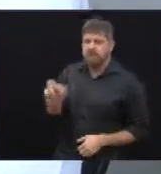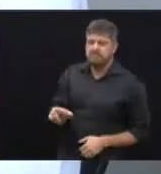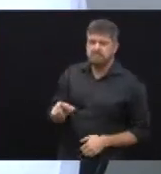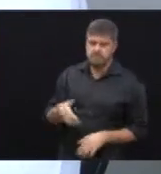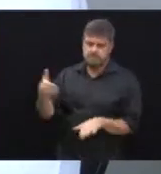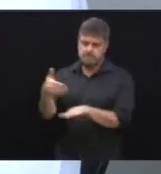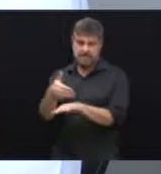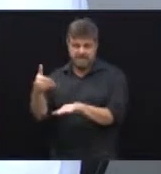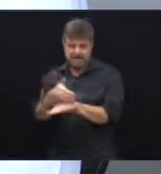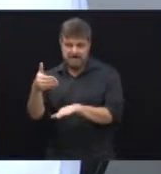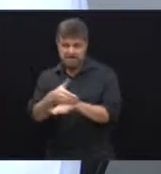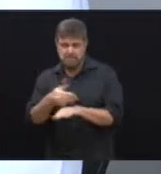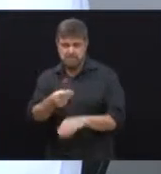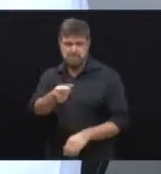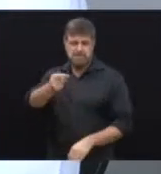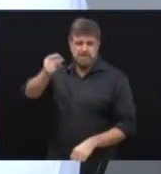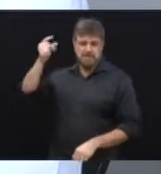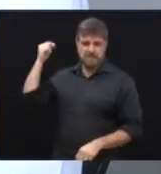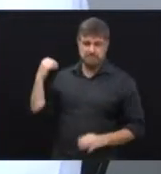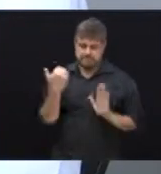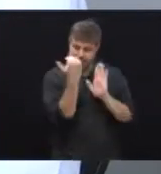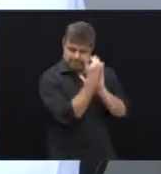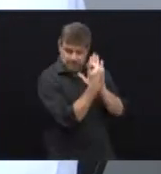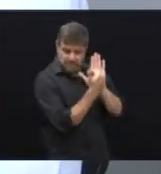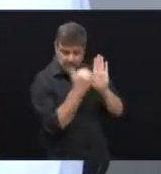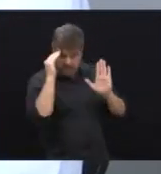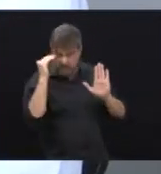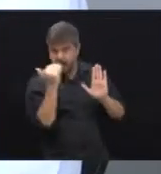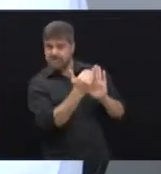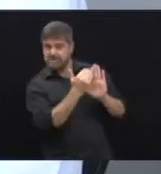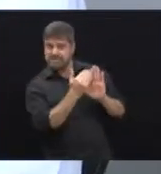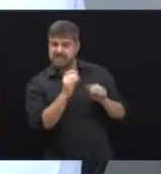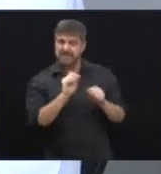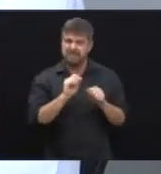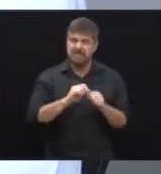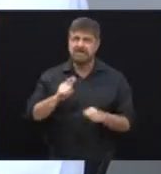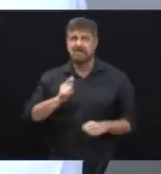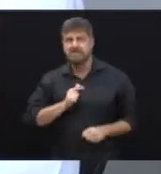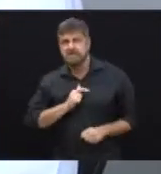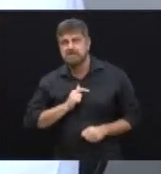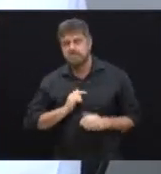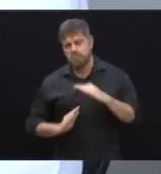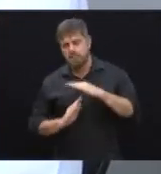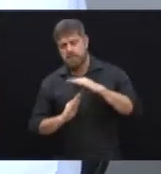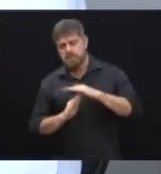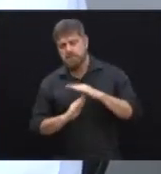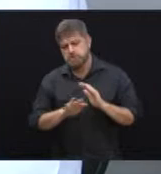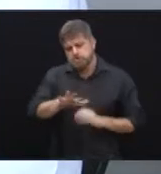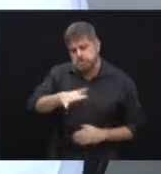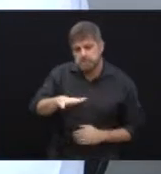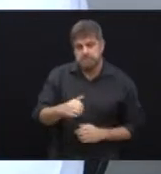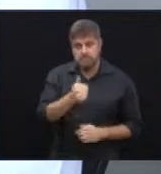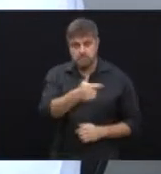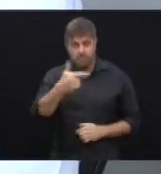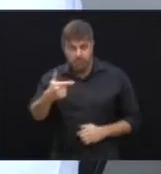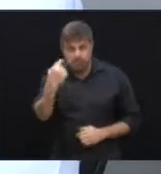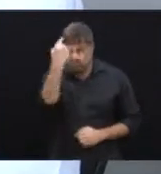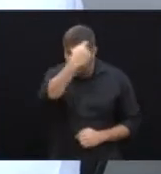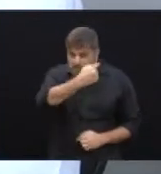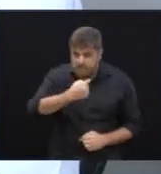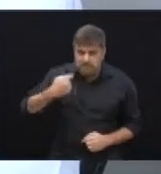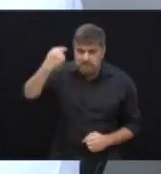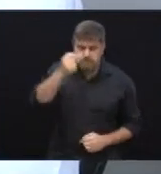mais ou menos, né, que estabeleceu-se lá atrás, seguindo alguns critérios, ela tem uma dose de diálise de mais ou menos umas